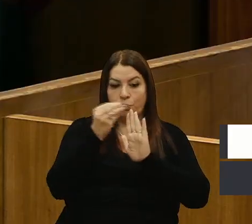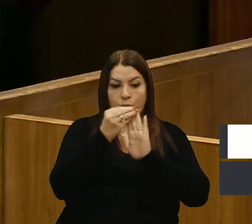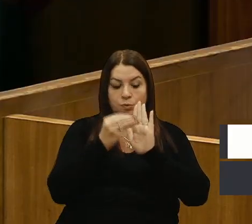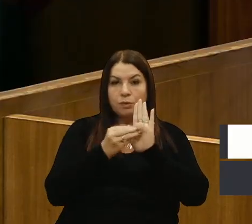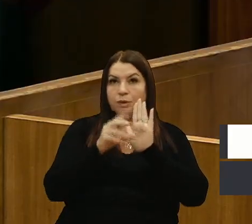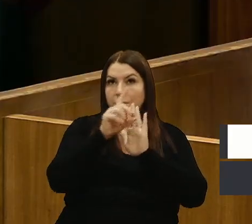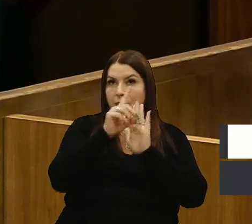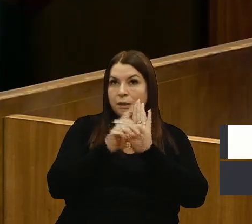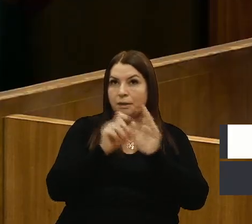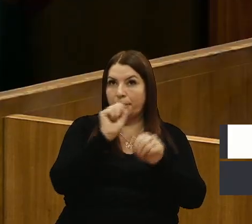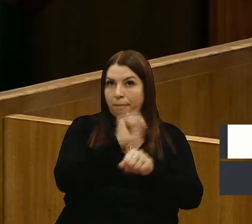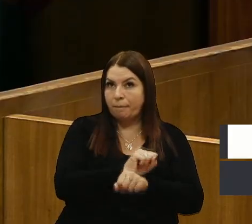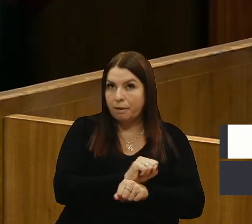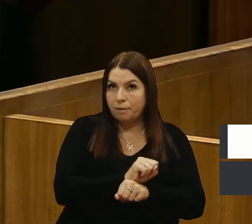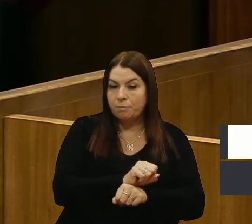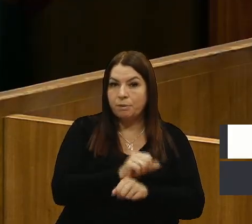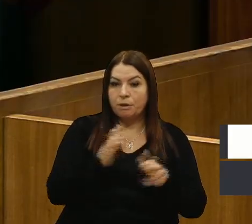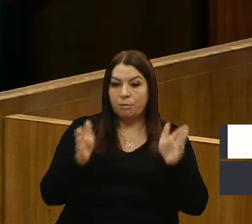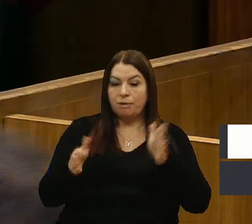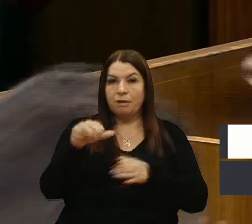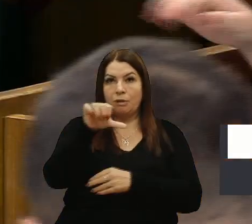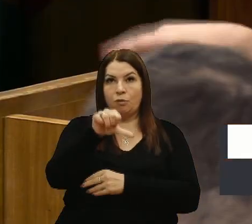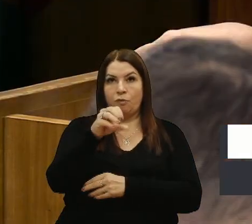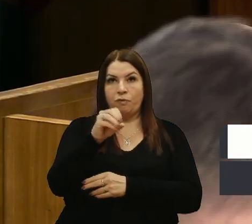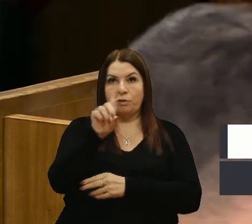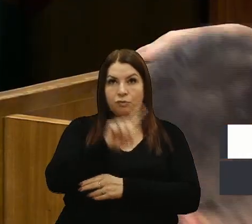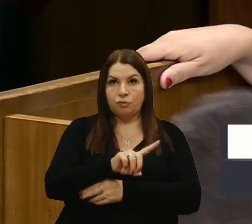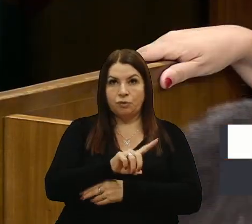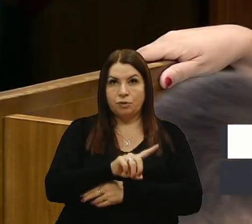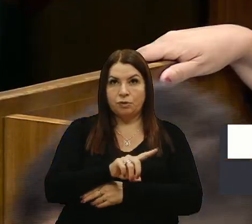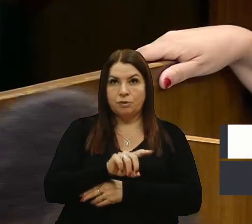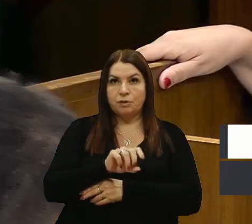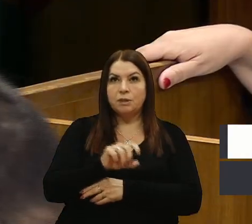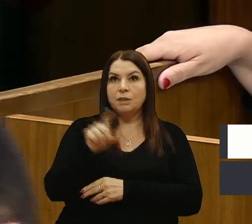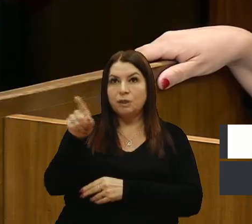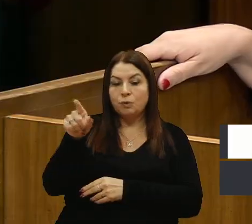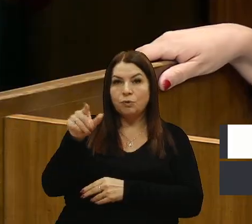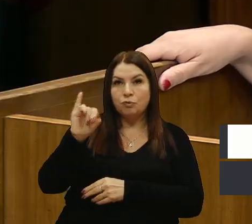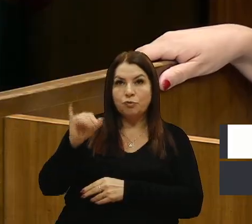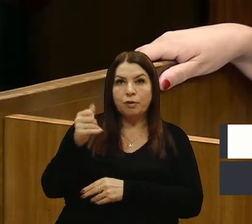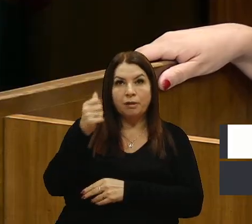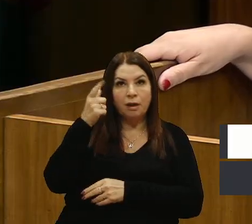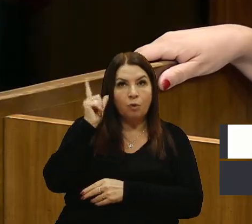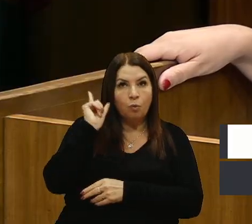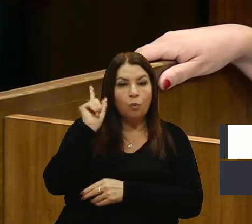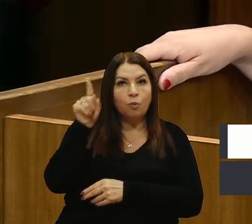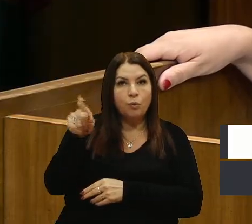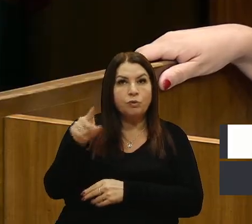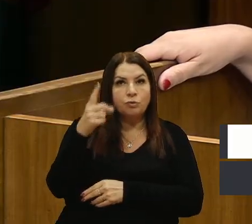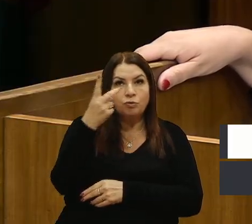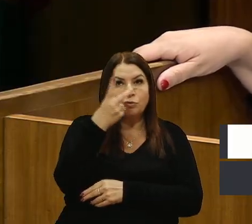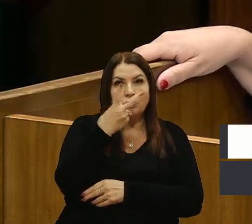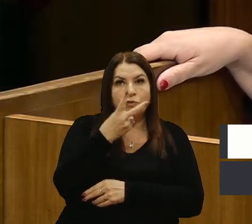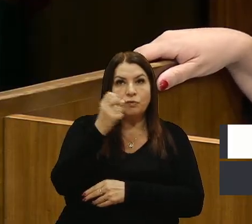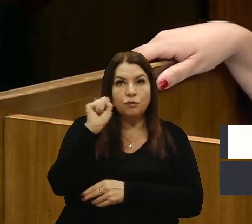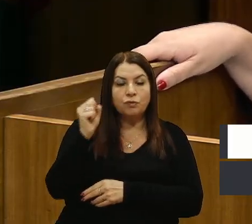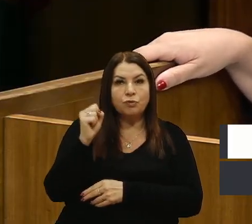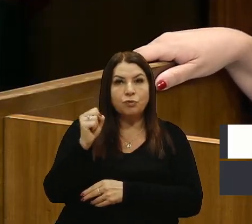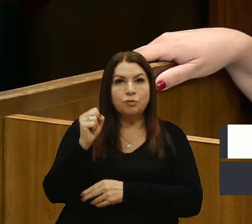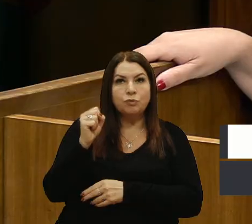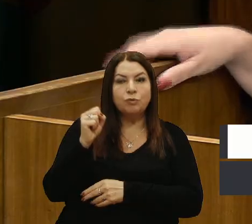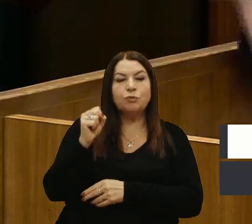estão suspensas por 90 dias. E a Shirley ontem, no Jornal do Almoço de ontem, dia